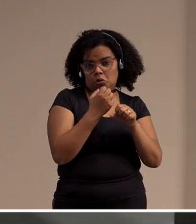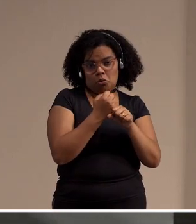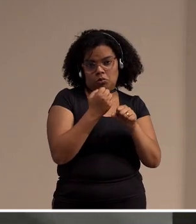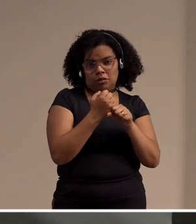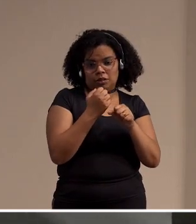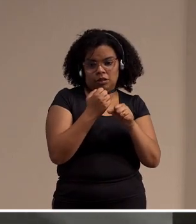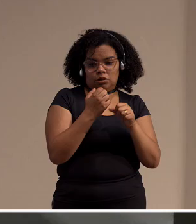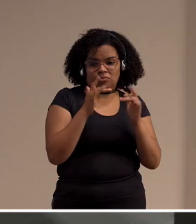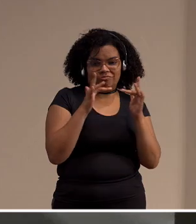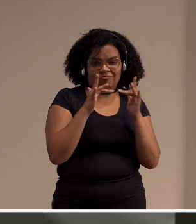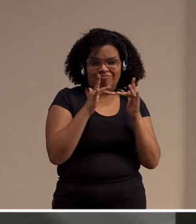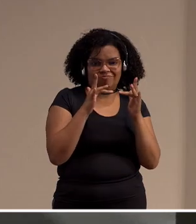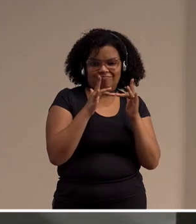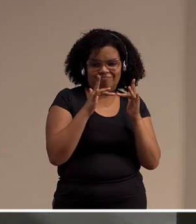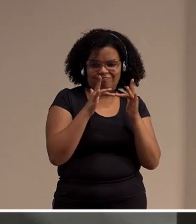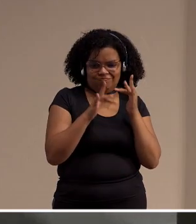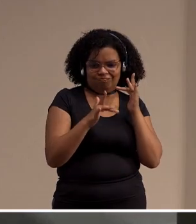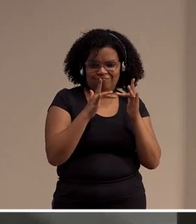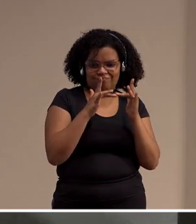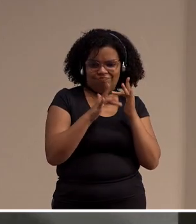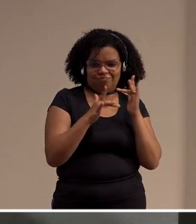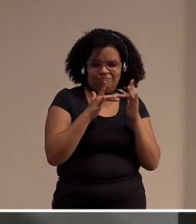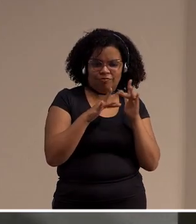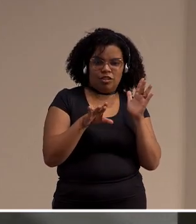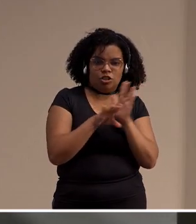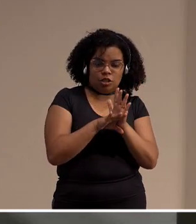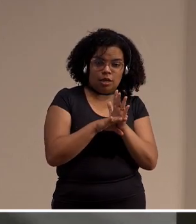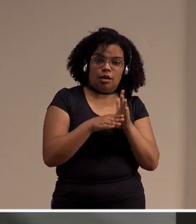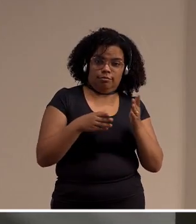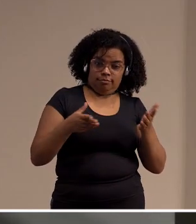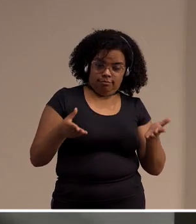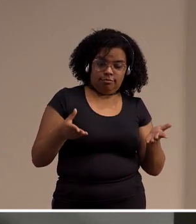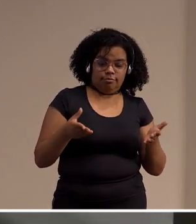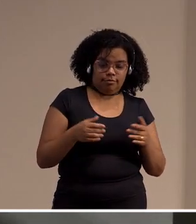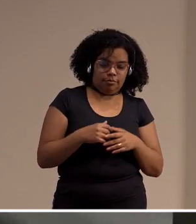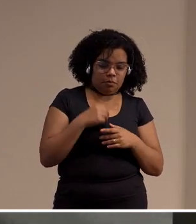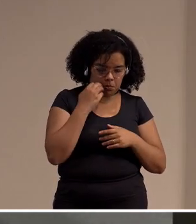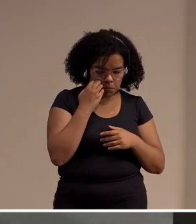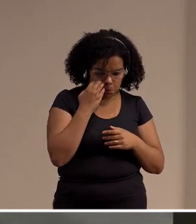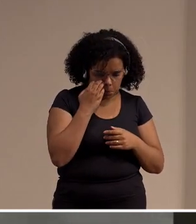não fecha, e vai chegar em algum momento, né, essa cobrança.